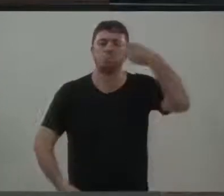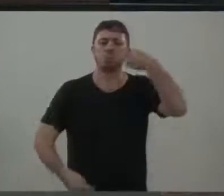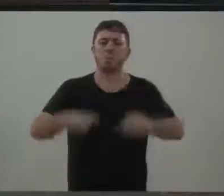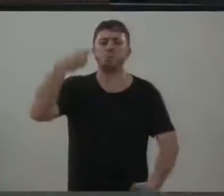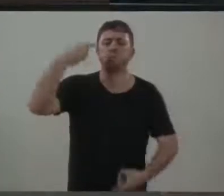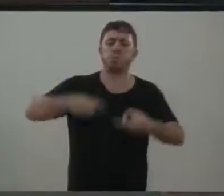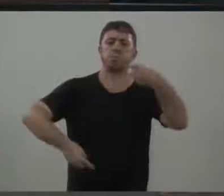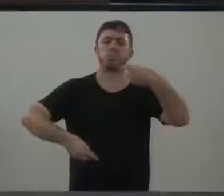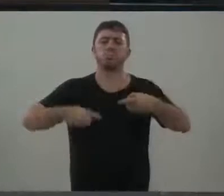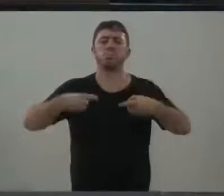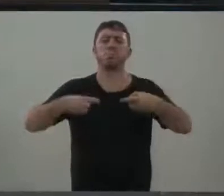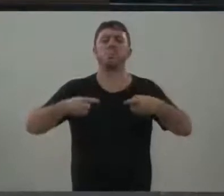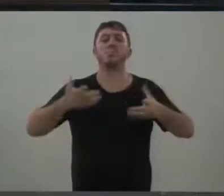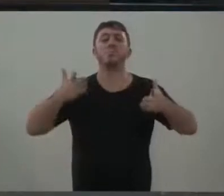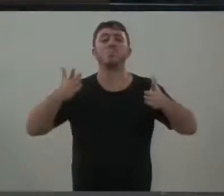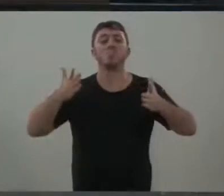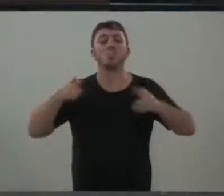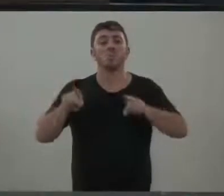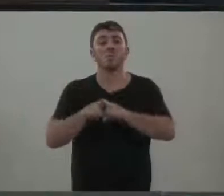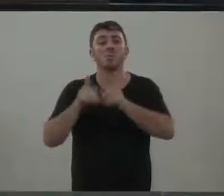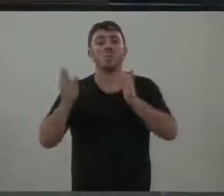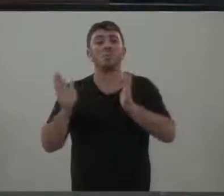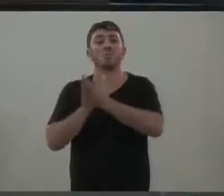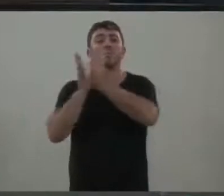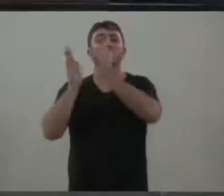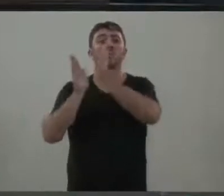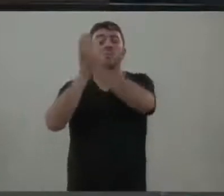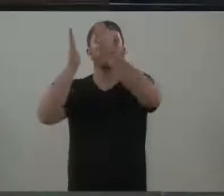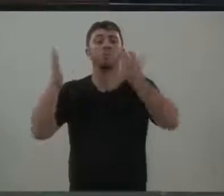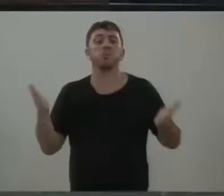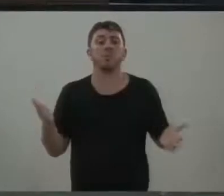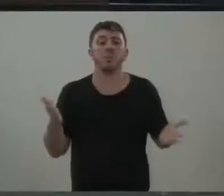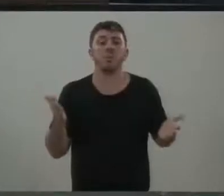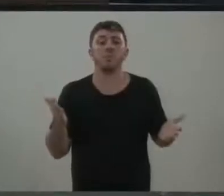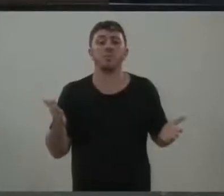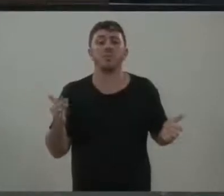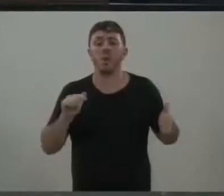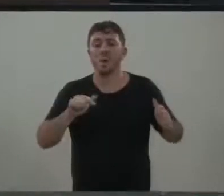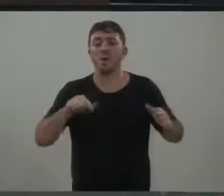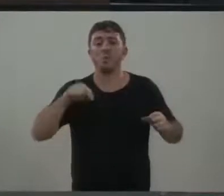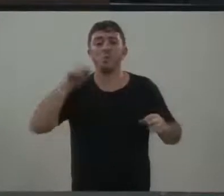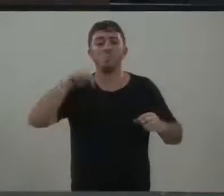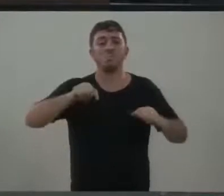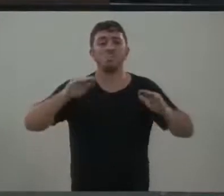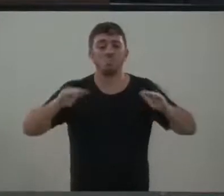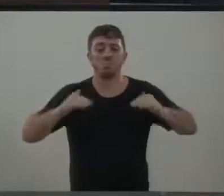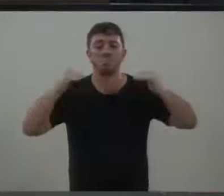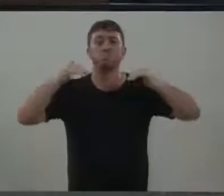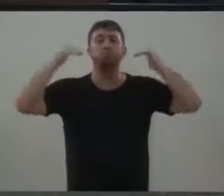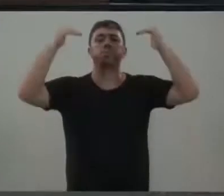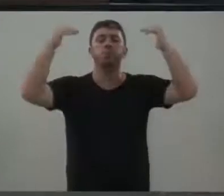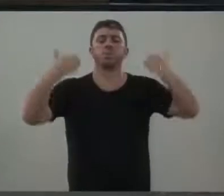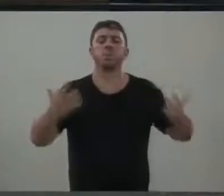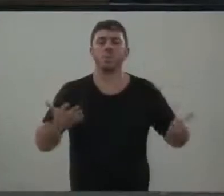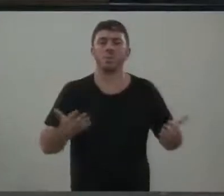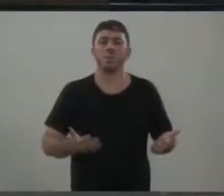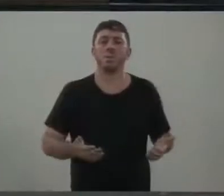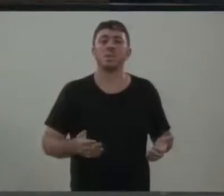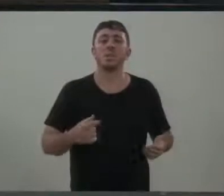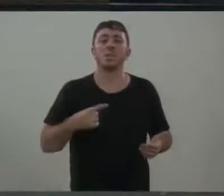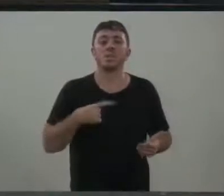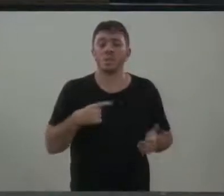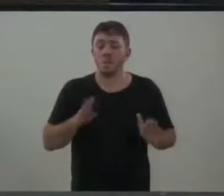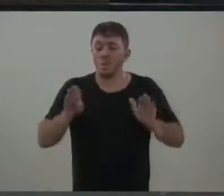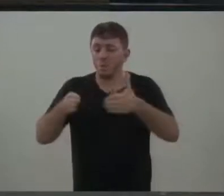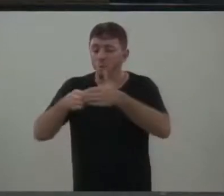são louváveis quando geram crescimento para o nosso município, né? Por isso que quando fala da Guarda Municipal, e